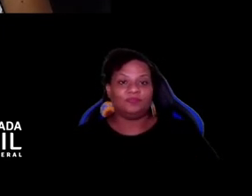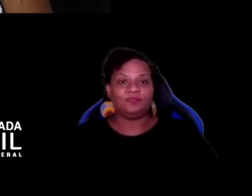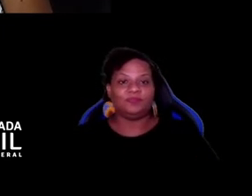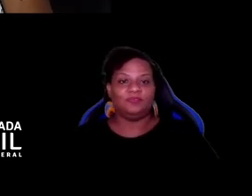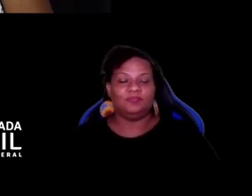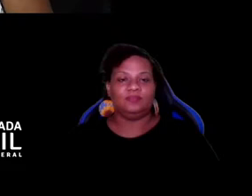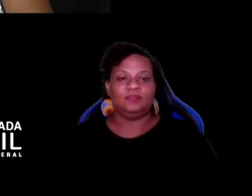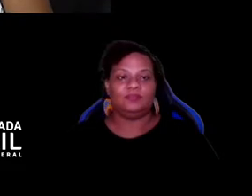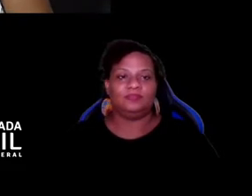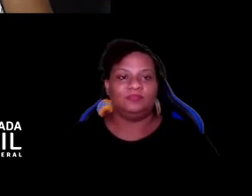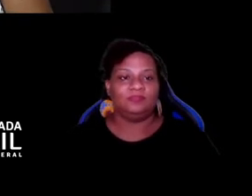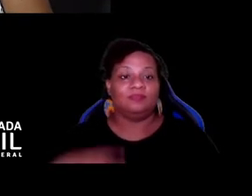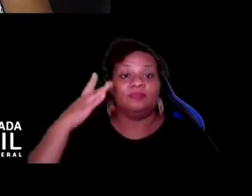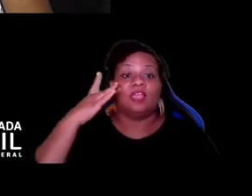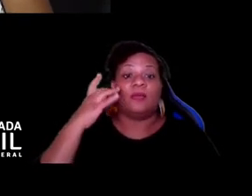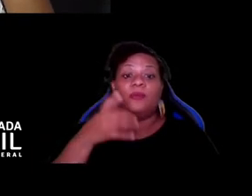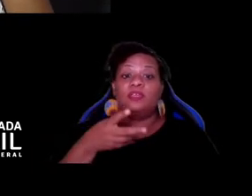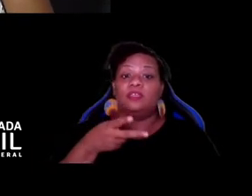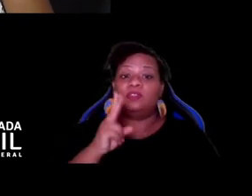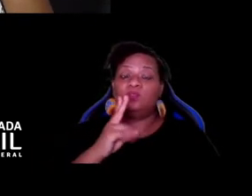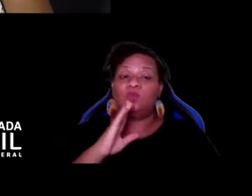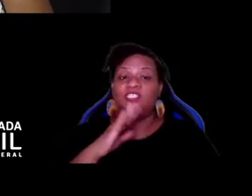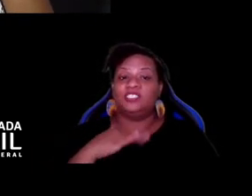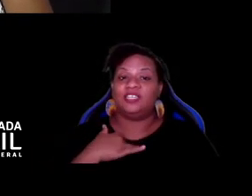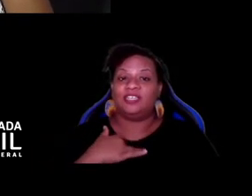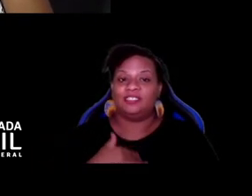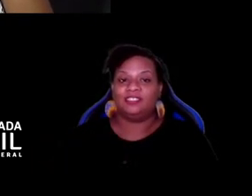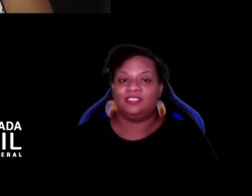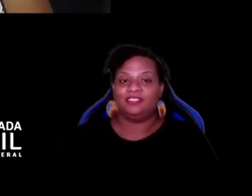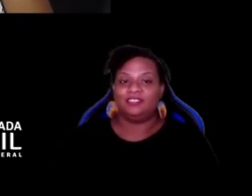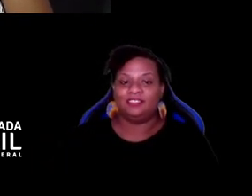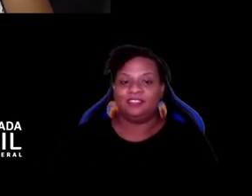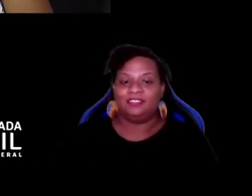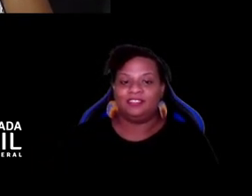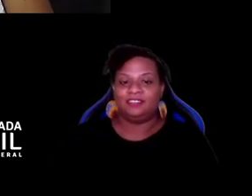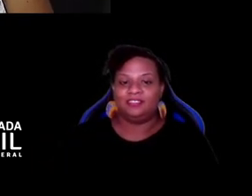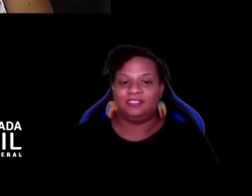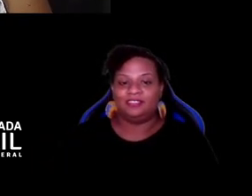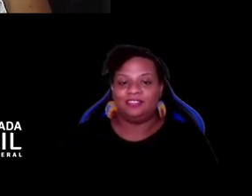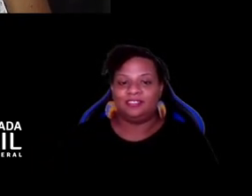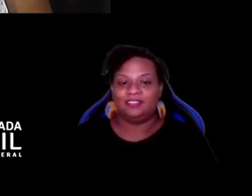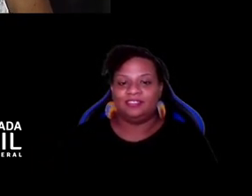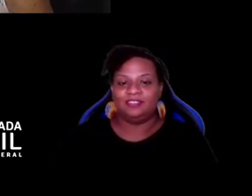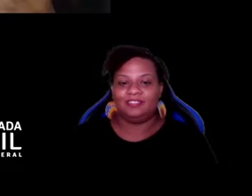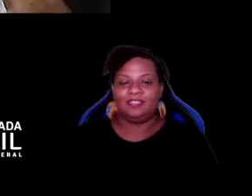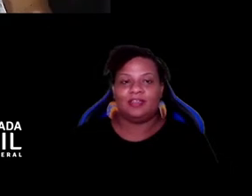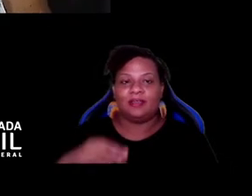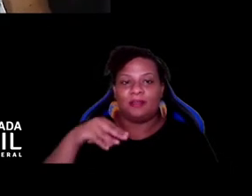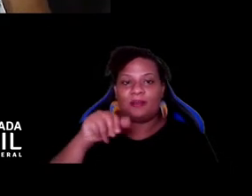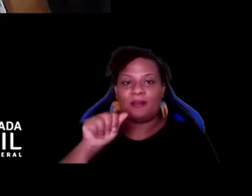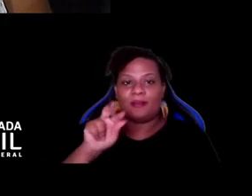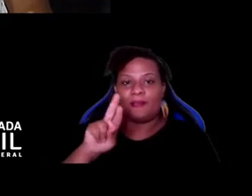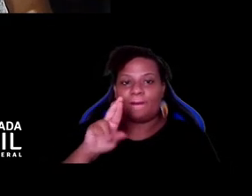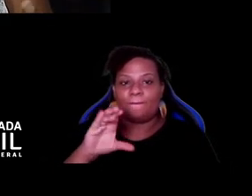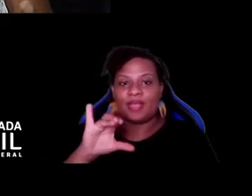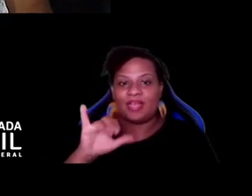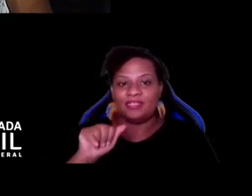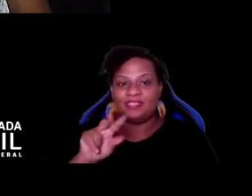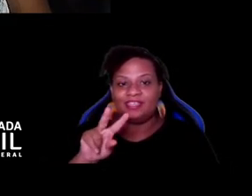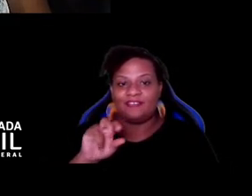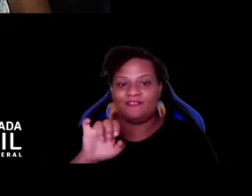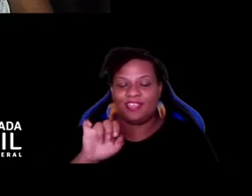confirmou aqui que vai ser às 14. Às Mestre, 14, é isso. a É gente. Márcia Veiga, Viegas,